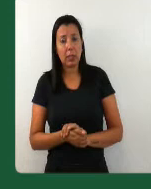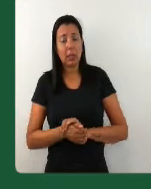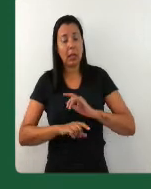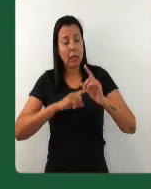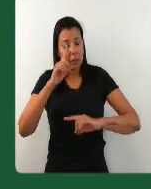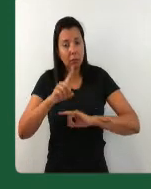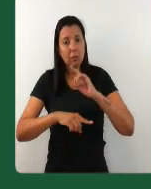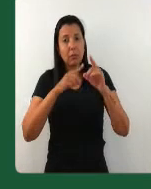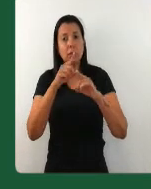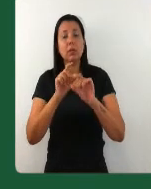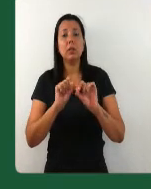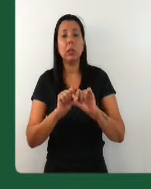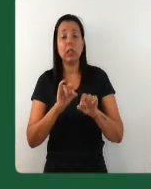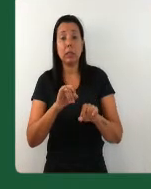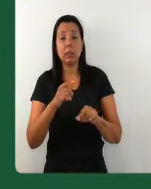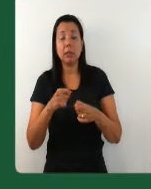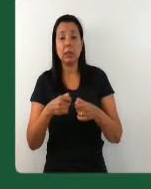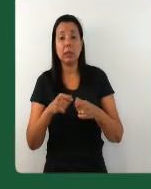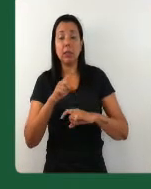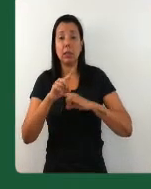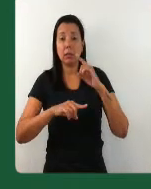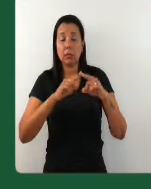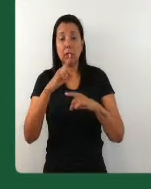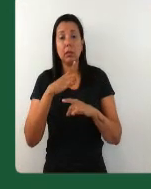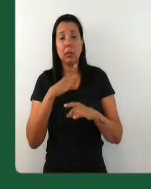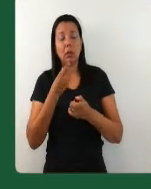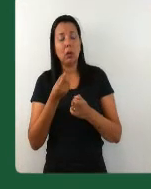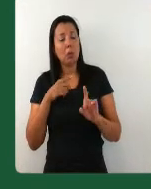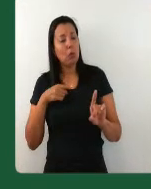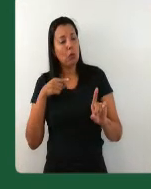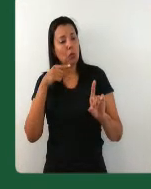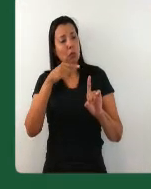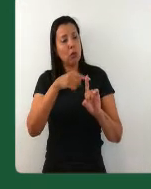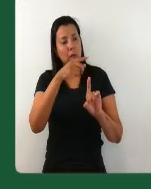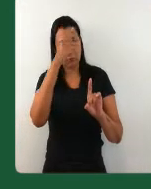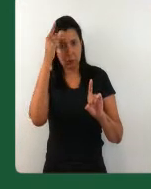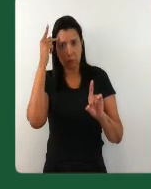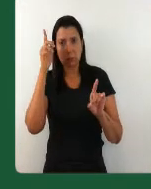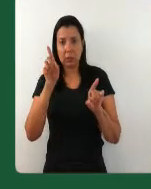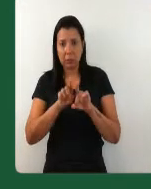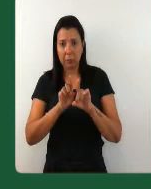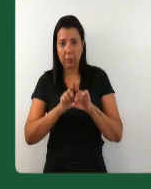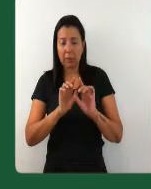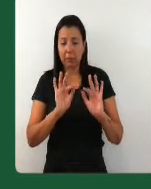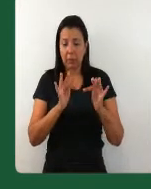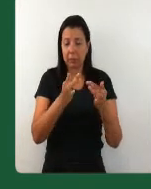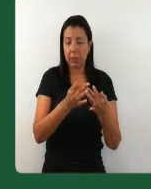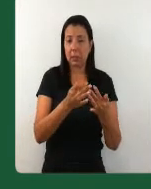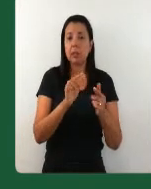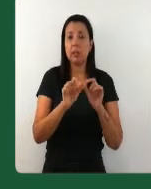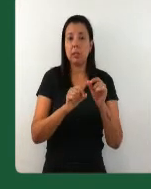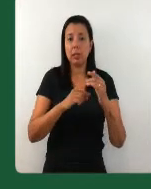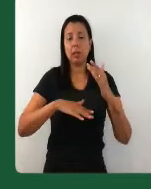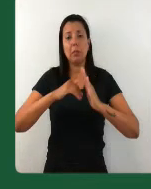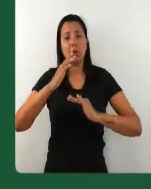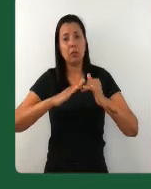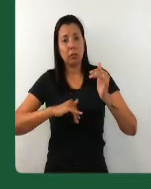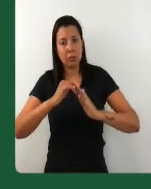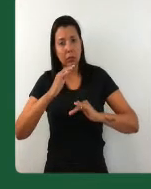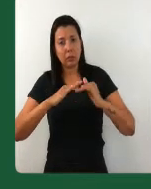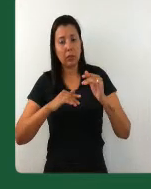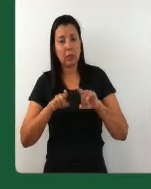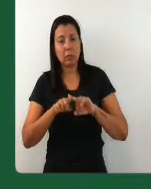evolução, ser agentes da evolução, tendo como foco o paciente, familiares, profissionais